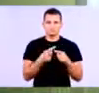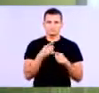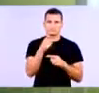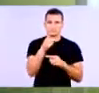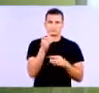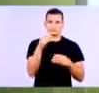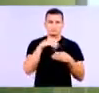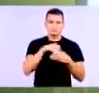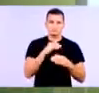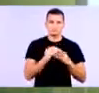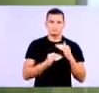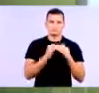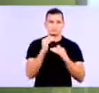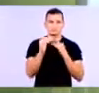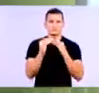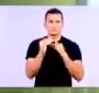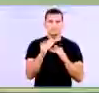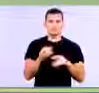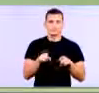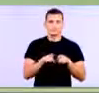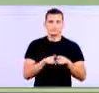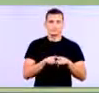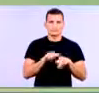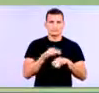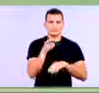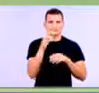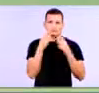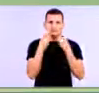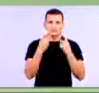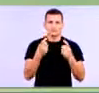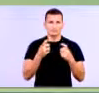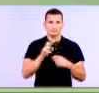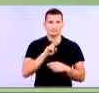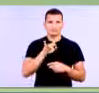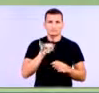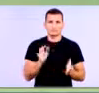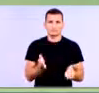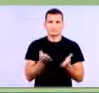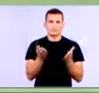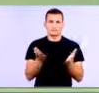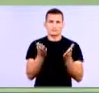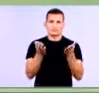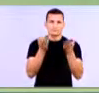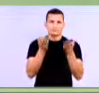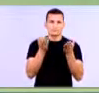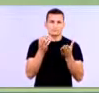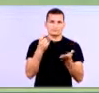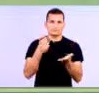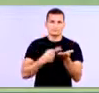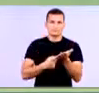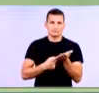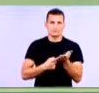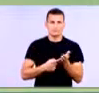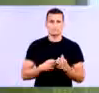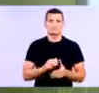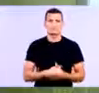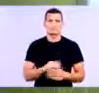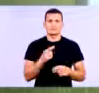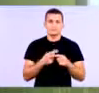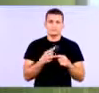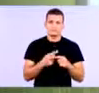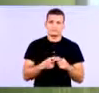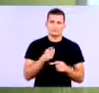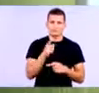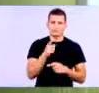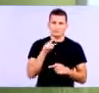faz parte do processo. E mais interessante, né? Vai estimular o comprometimento. Por quê? Porque